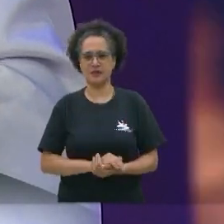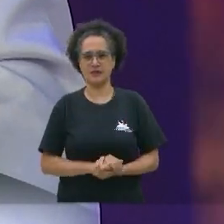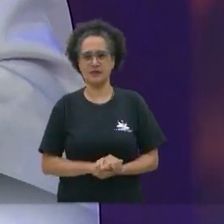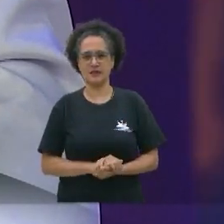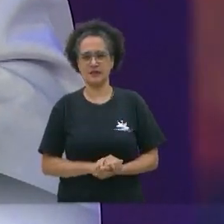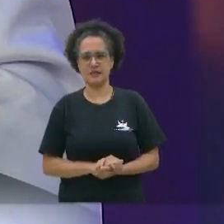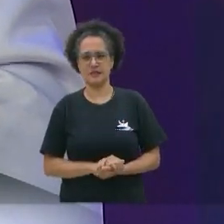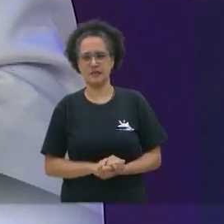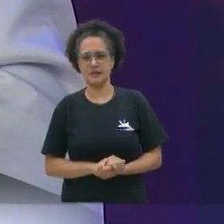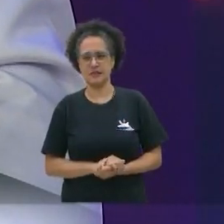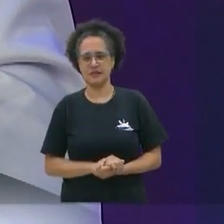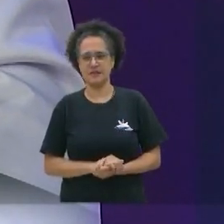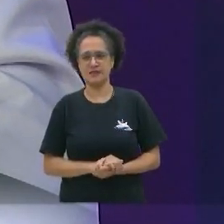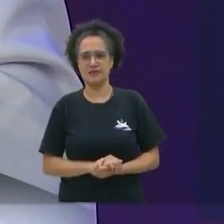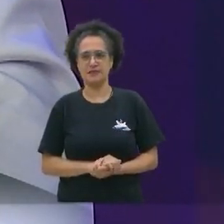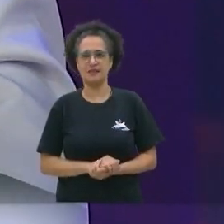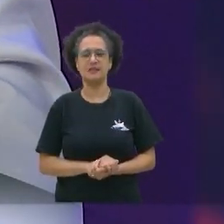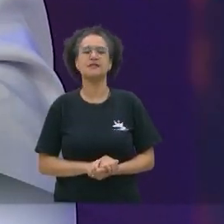eu